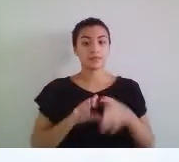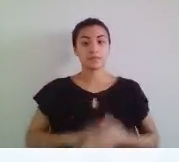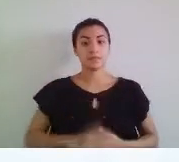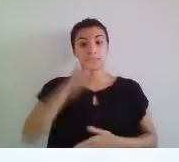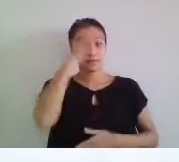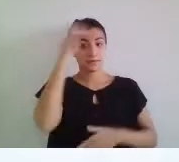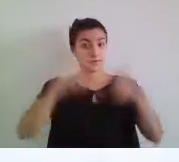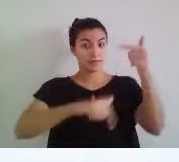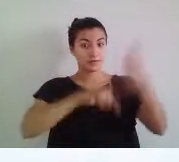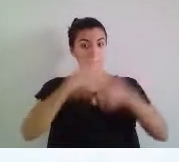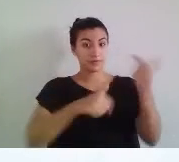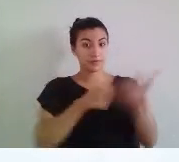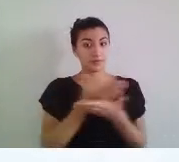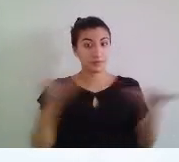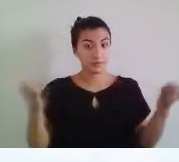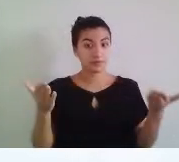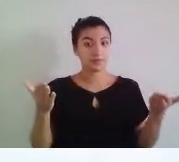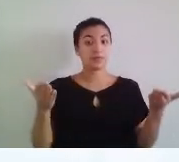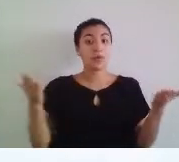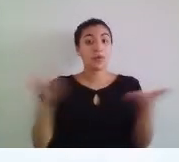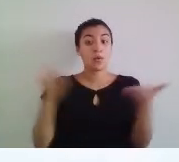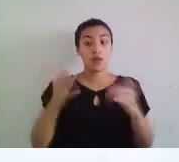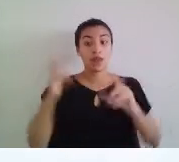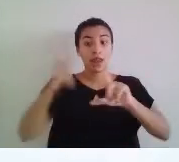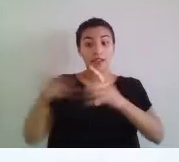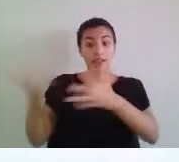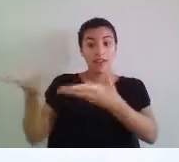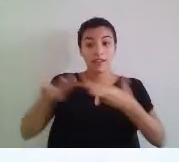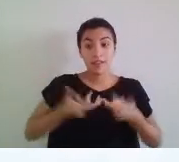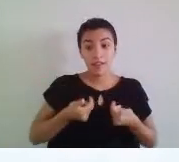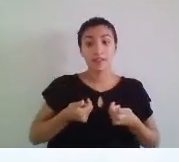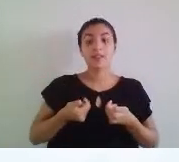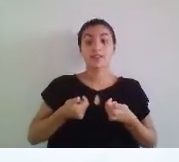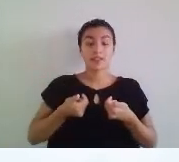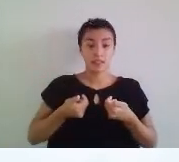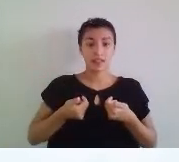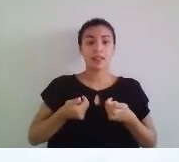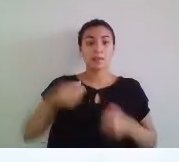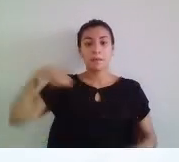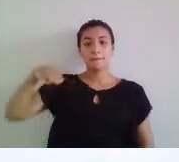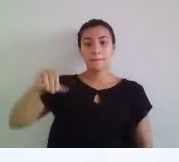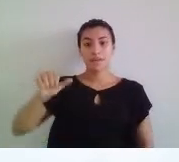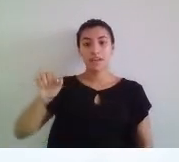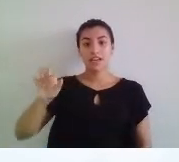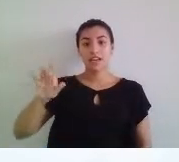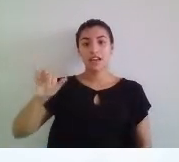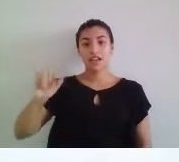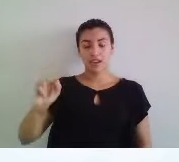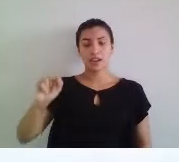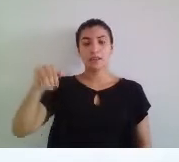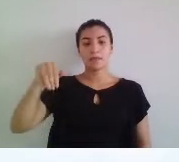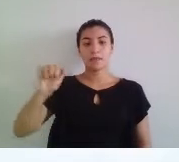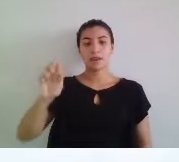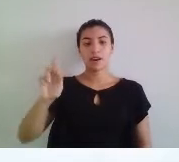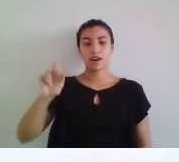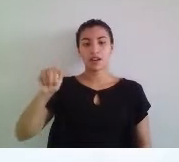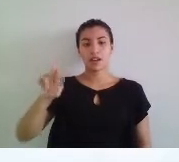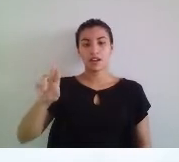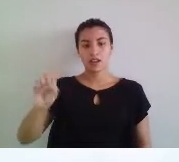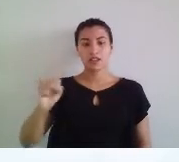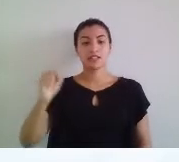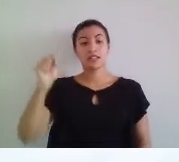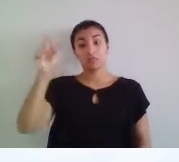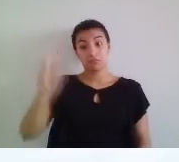Trabalhadoras e trabalhadores, a live recebe hoje a doutora Maíra Marques da Fonseca, ela que é